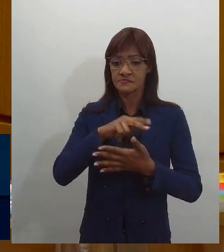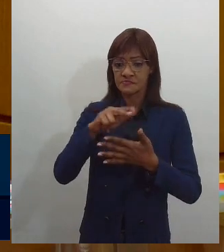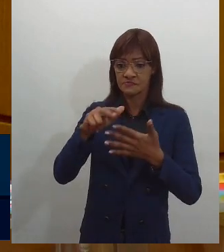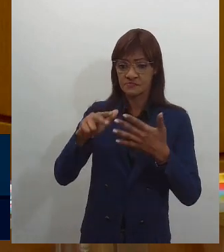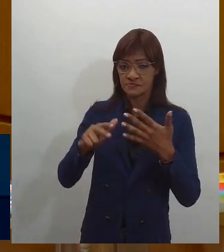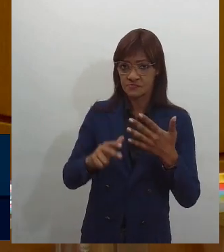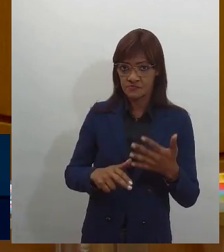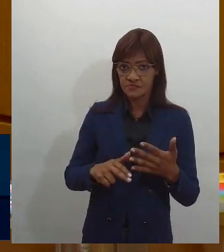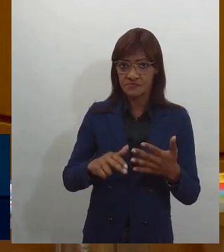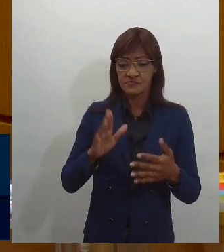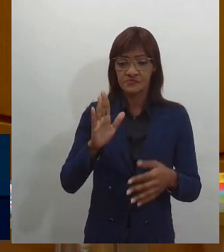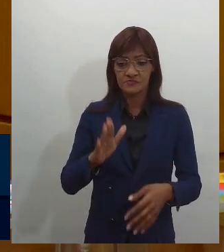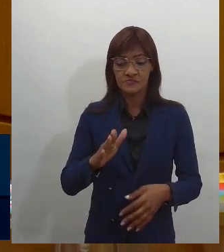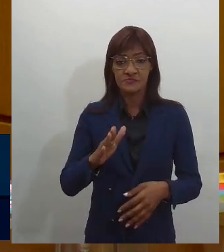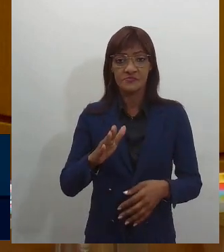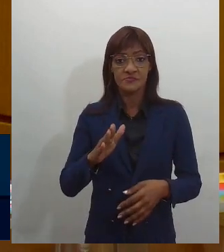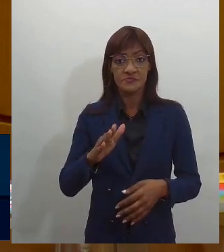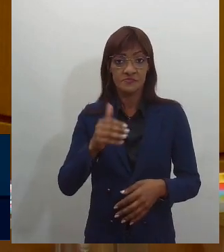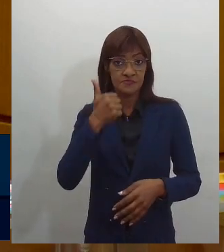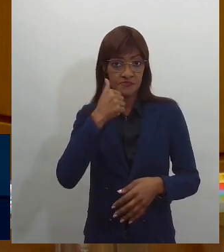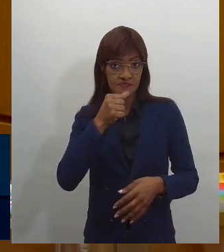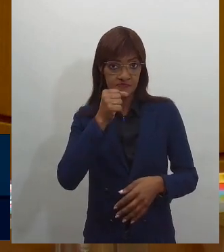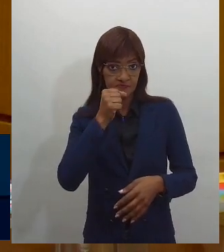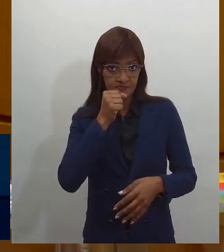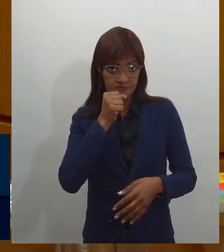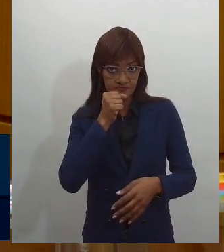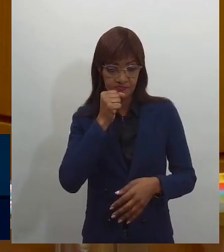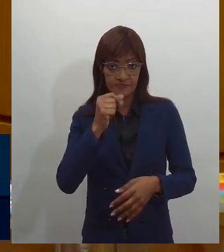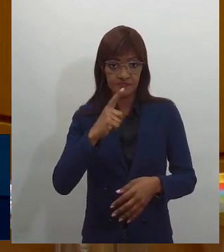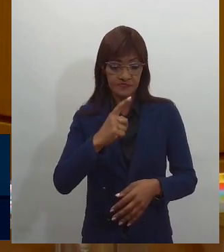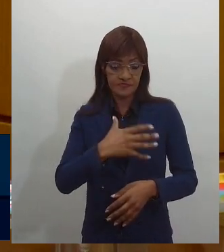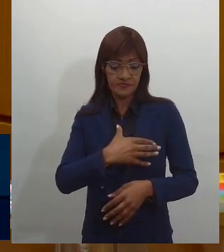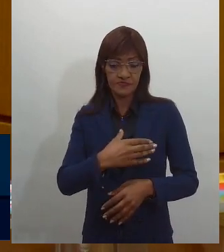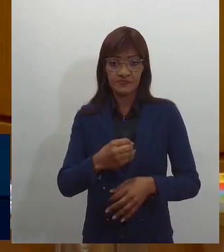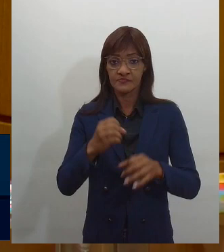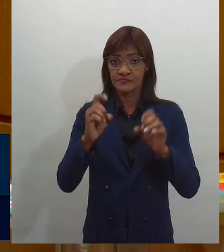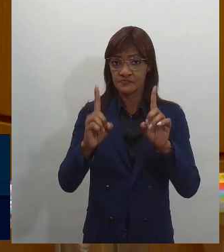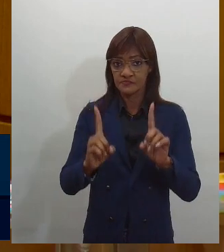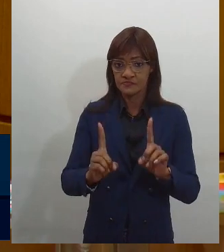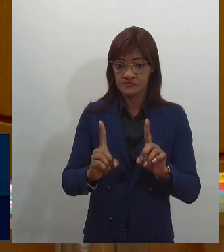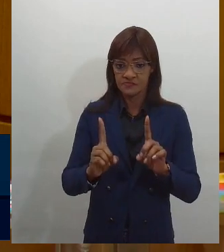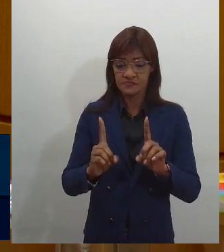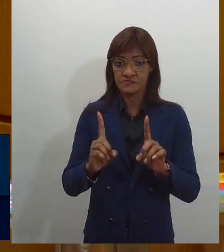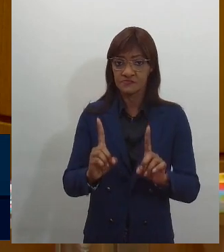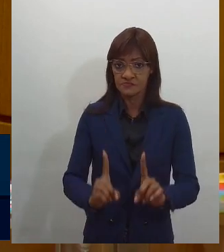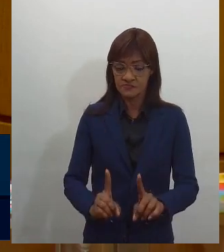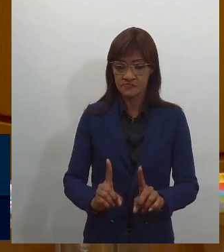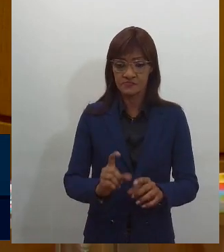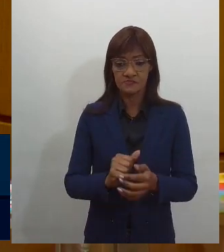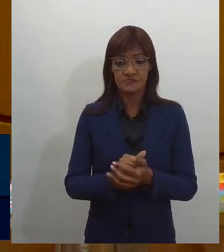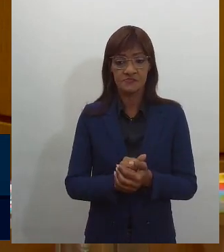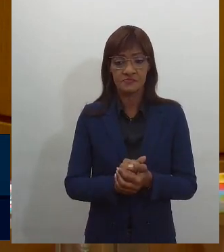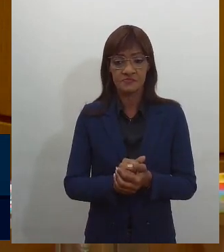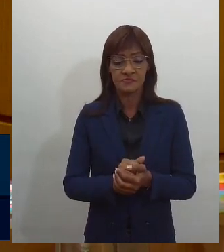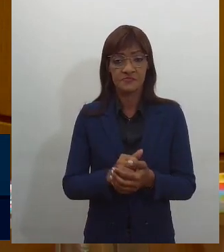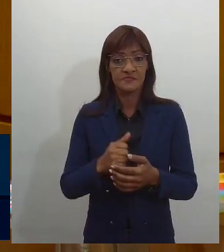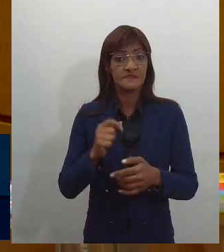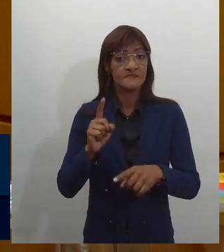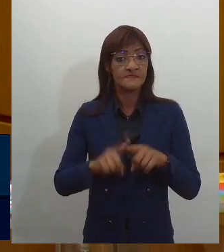de crianças com deficiências estão reclamando da ausência de brinquedos